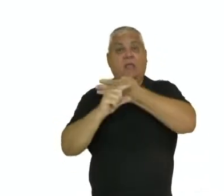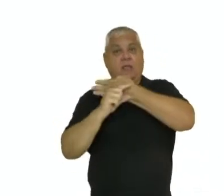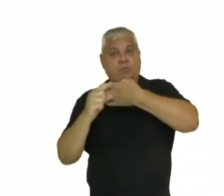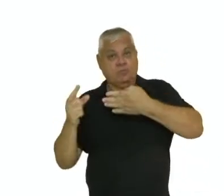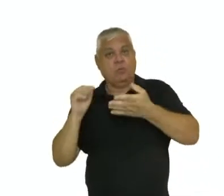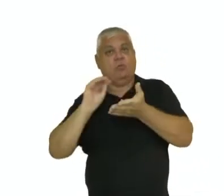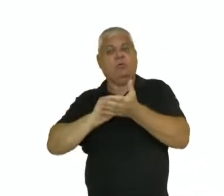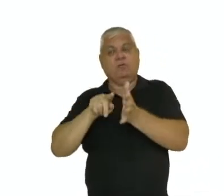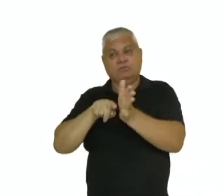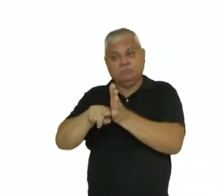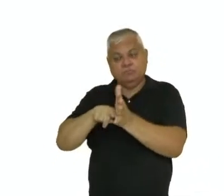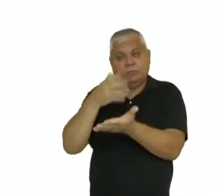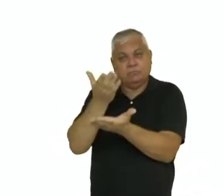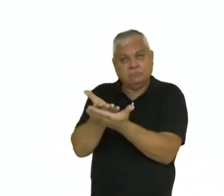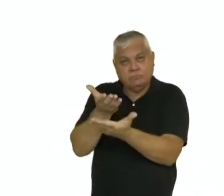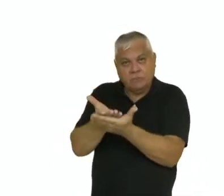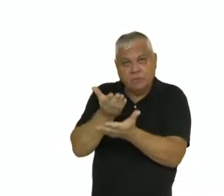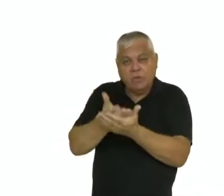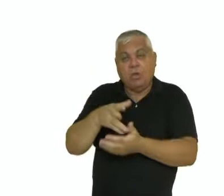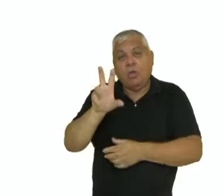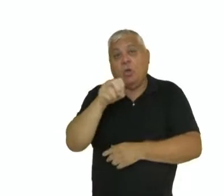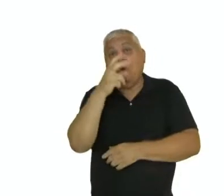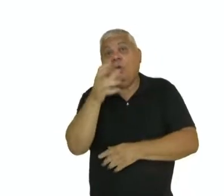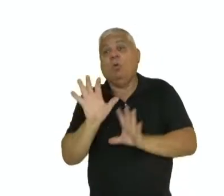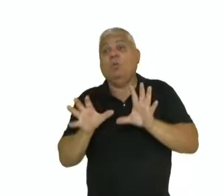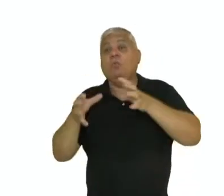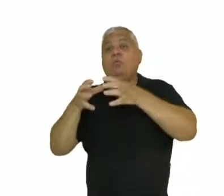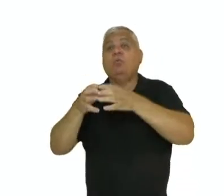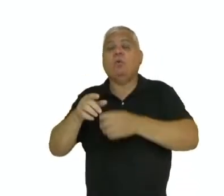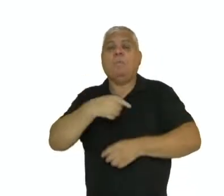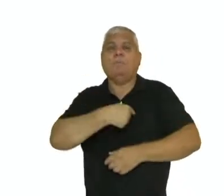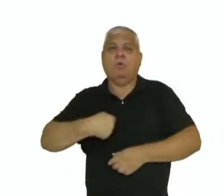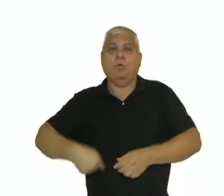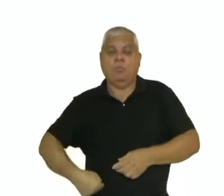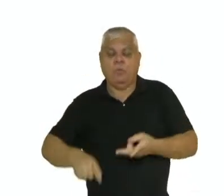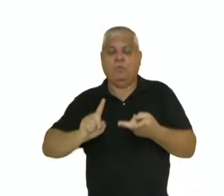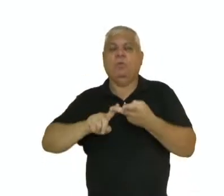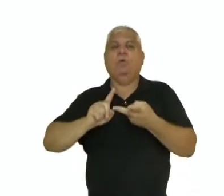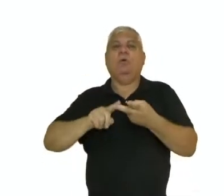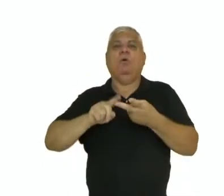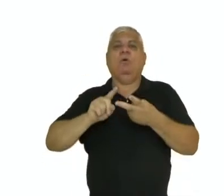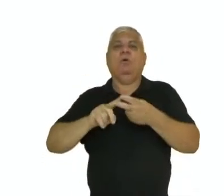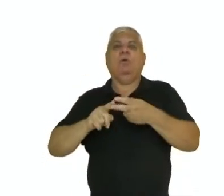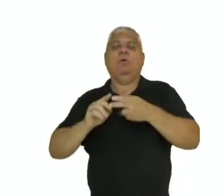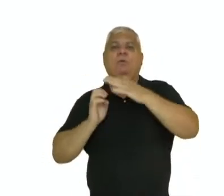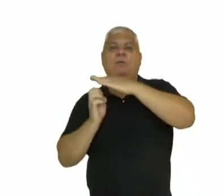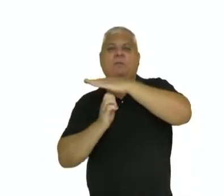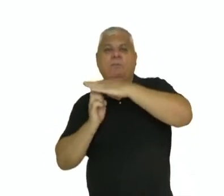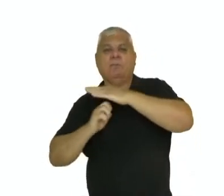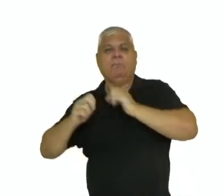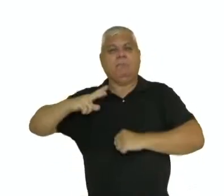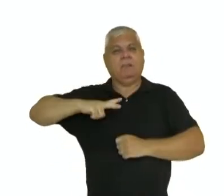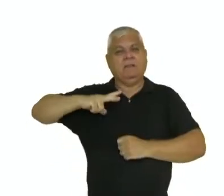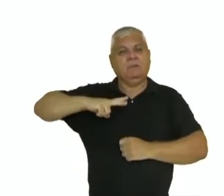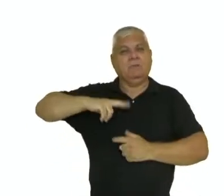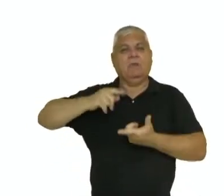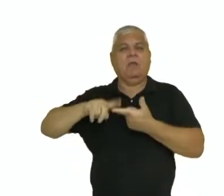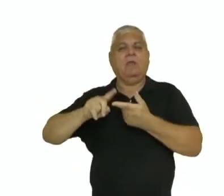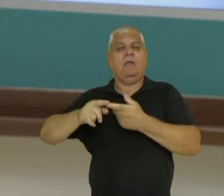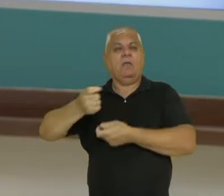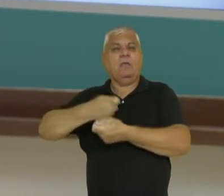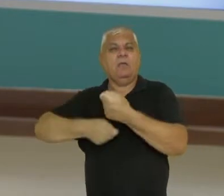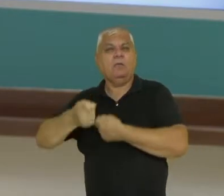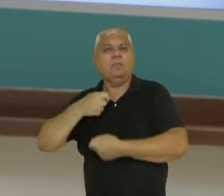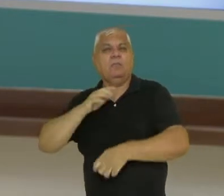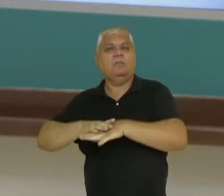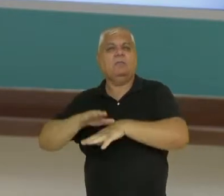são estudos científicos, ou se são órgãos públicos ou instituições privadas, economistas, no qual a informação foi retirada